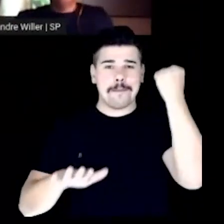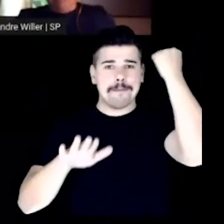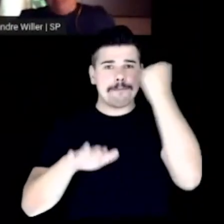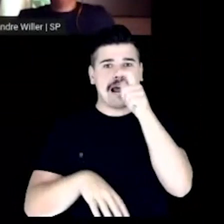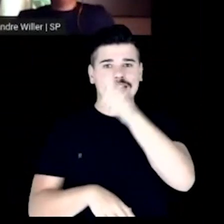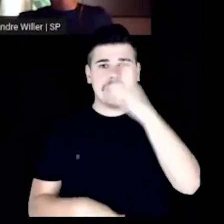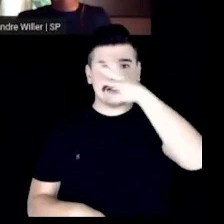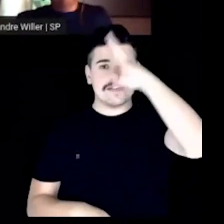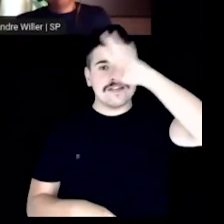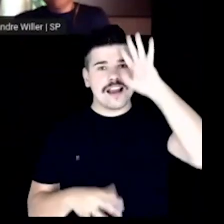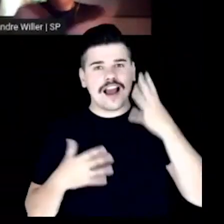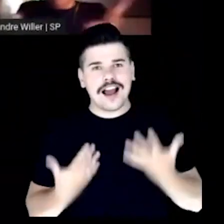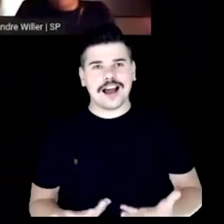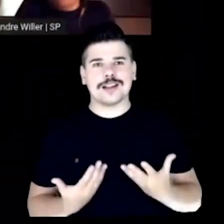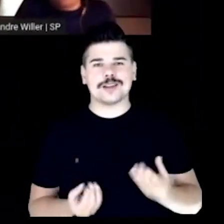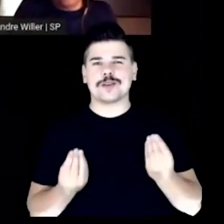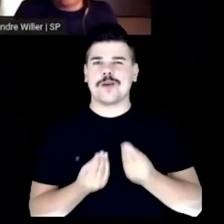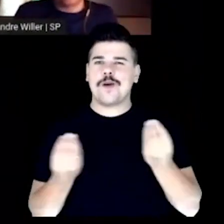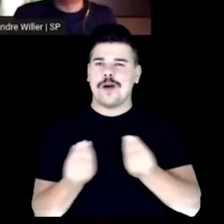esse viado.